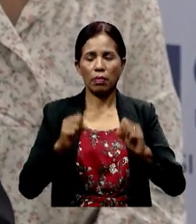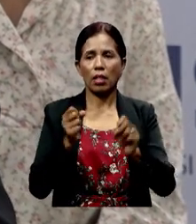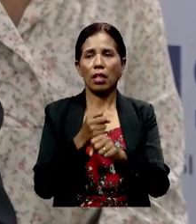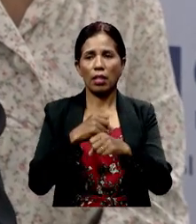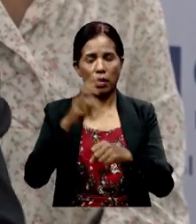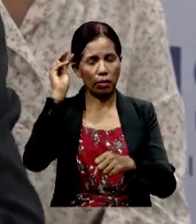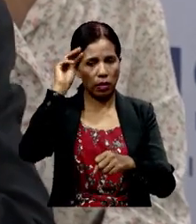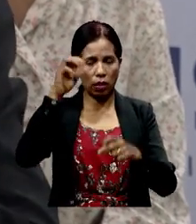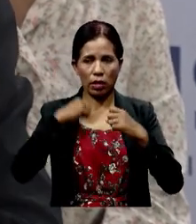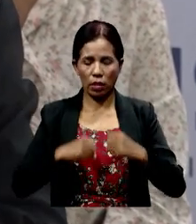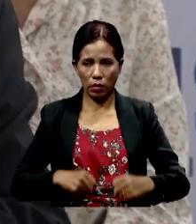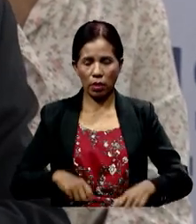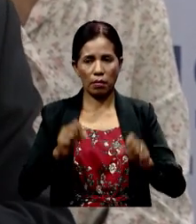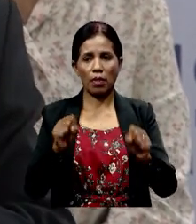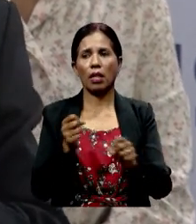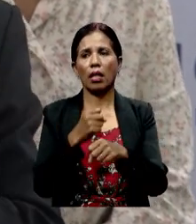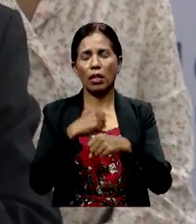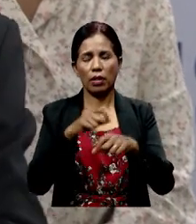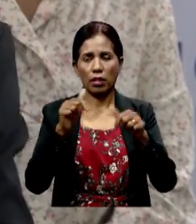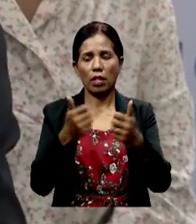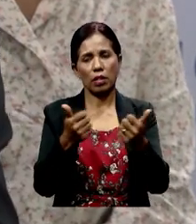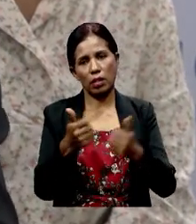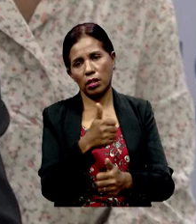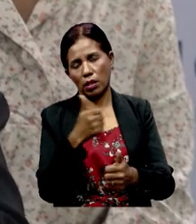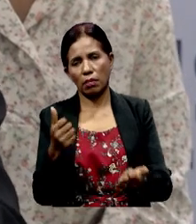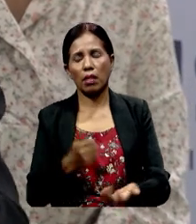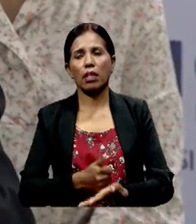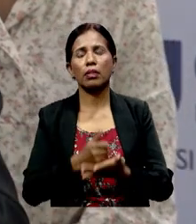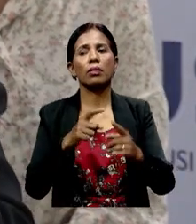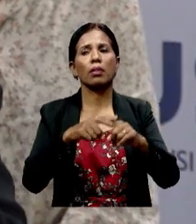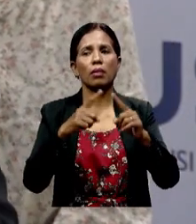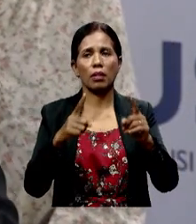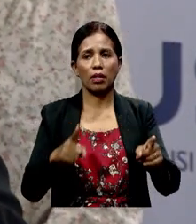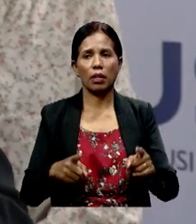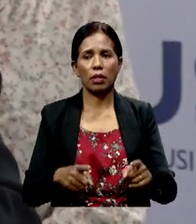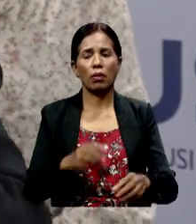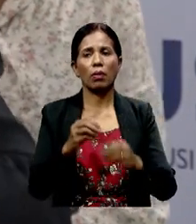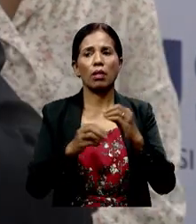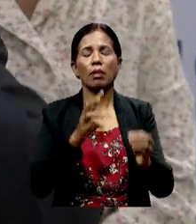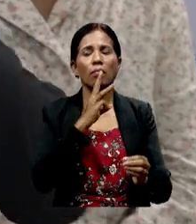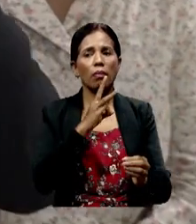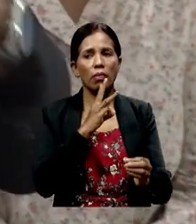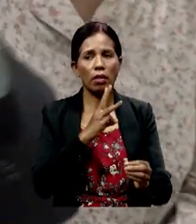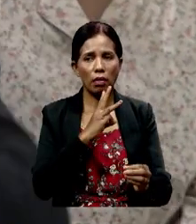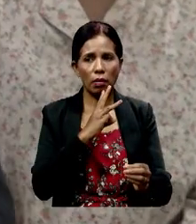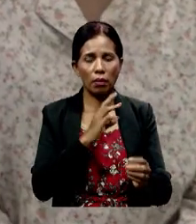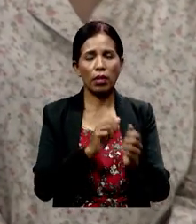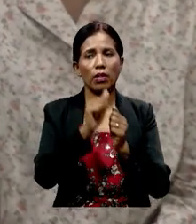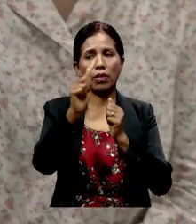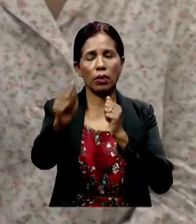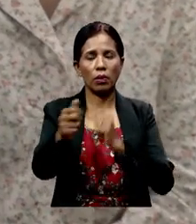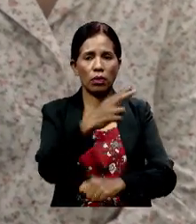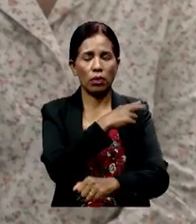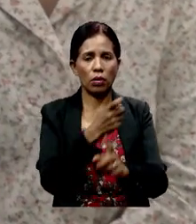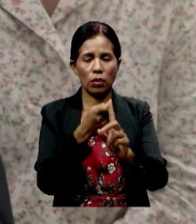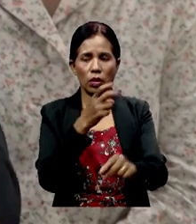Saúde bel halo itu ni, e se nomos agência lu bel ajuda itu ni. Mas ve se fonte bene, bematan e do kusi fasilidade de